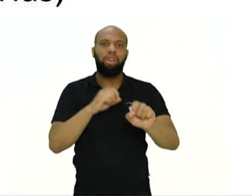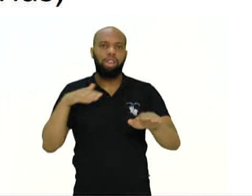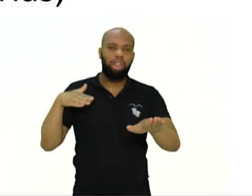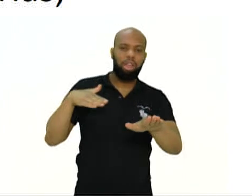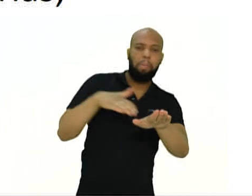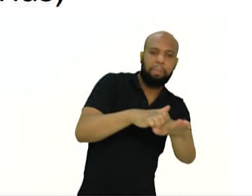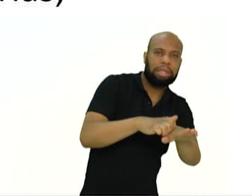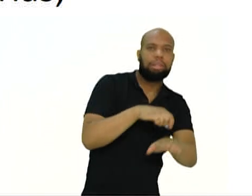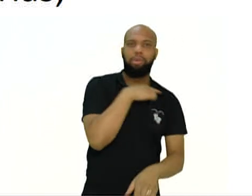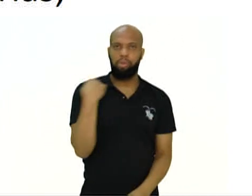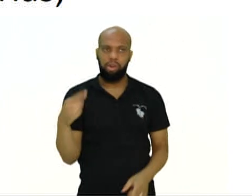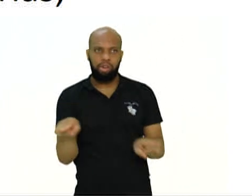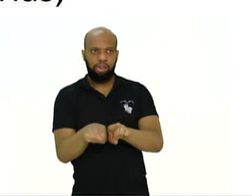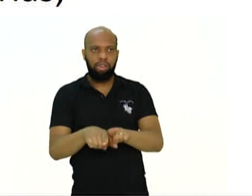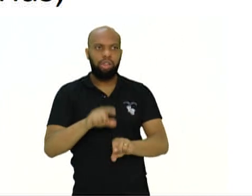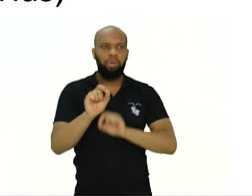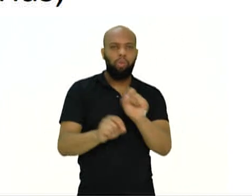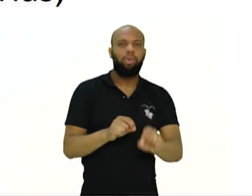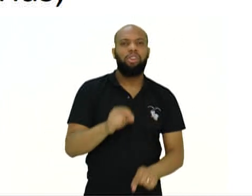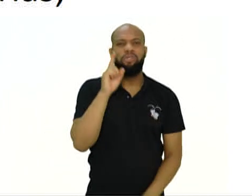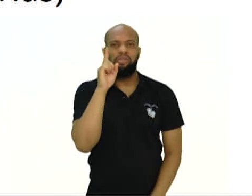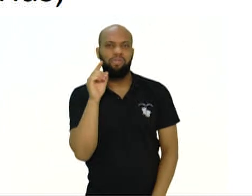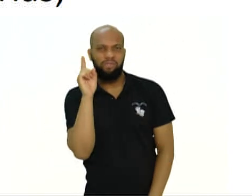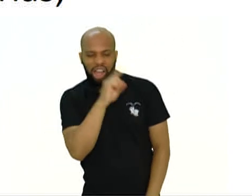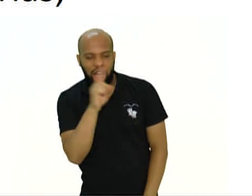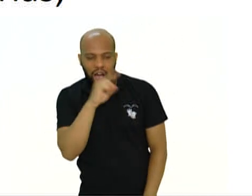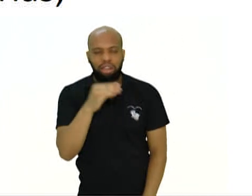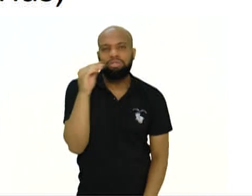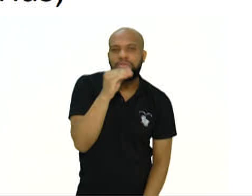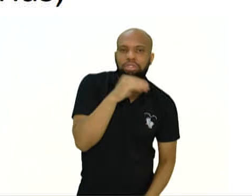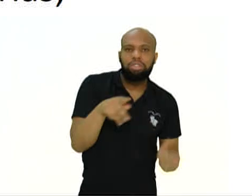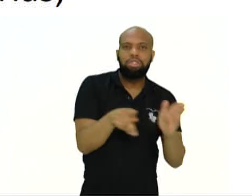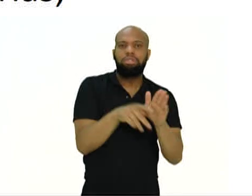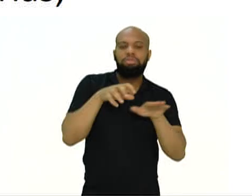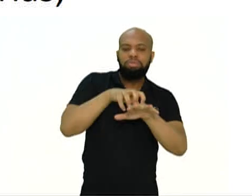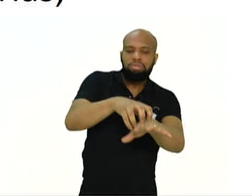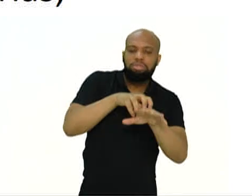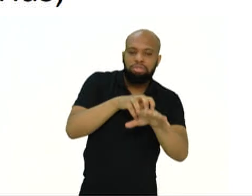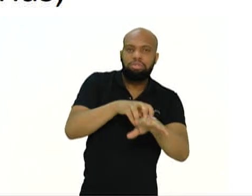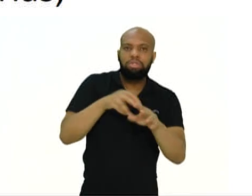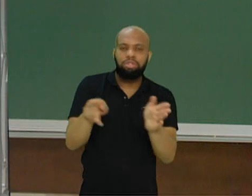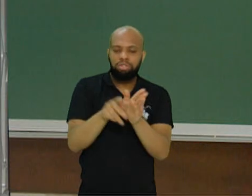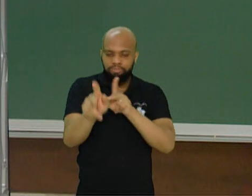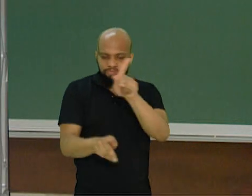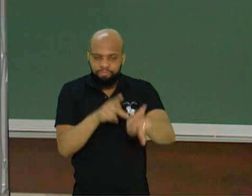fatais, ineficiência do transporte público, poluição do meio ambiente,